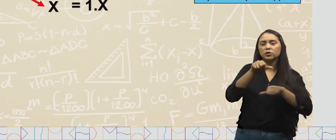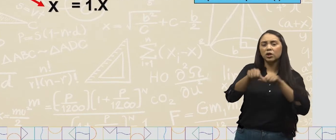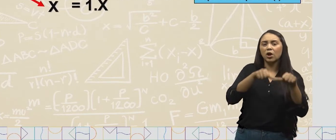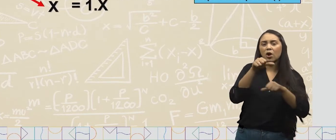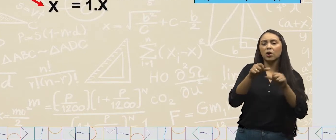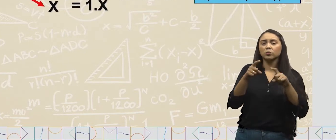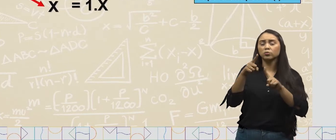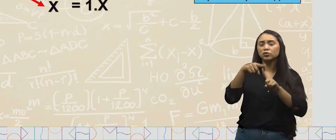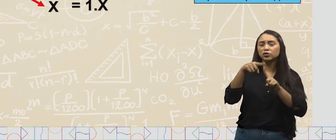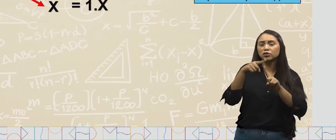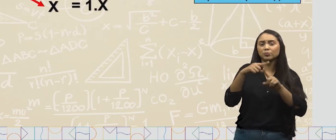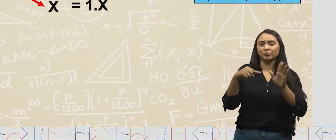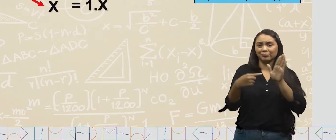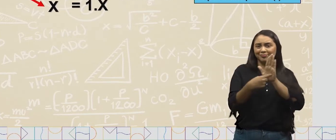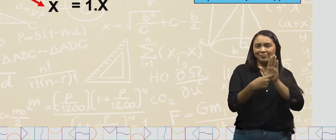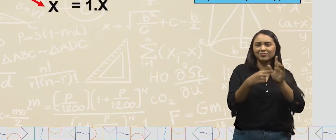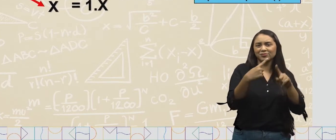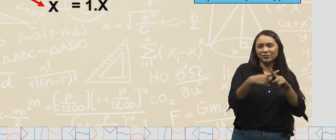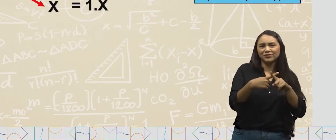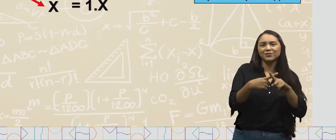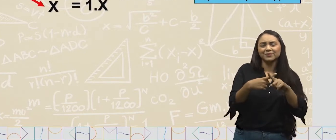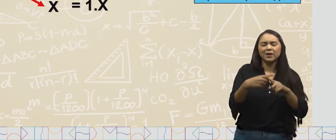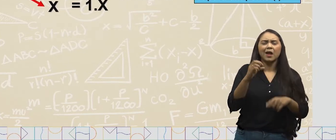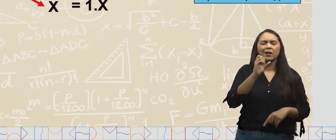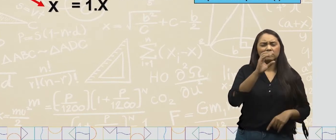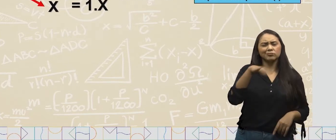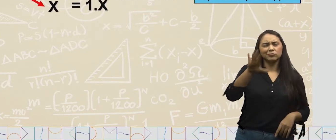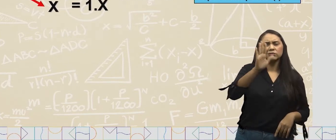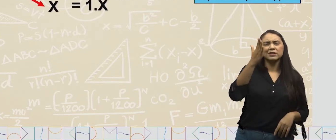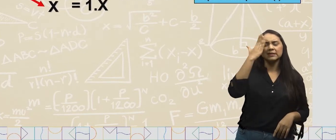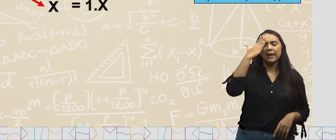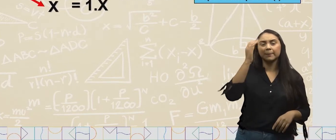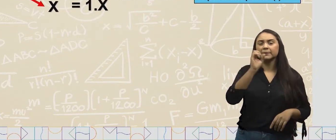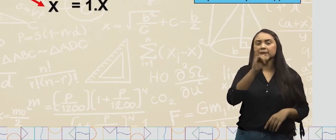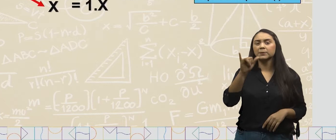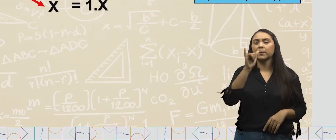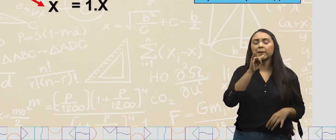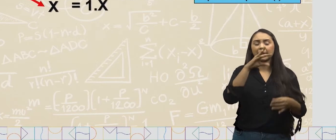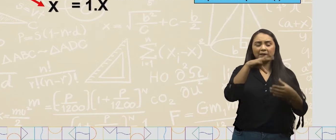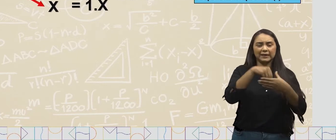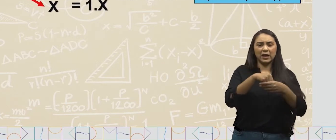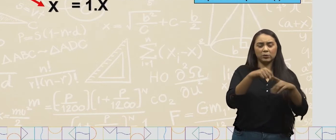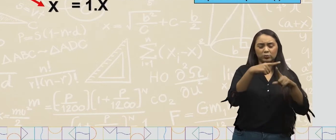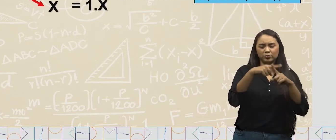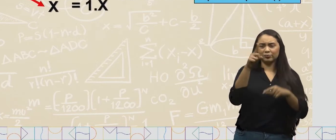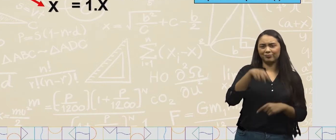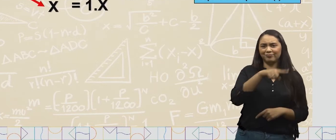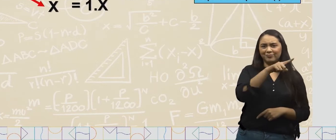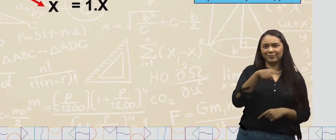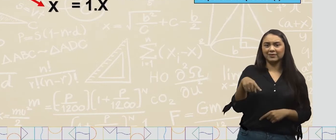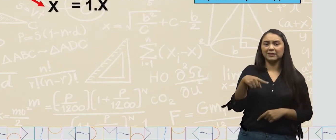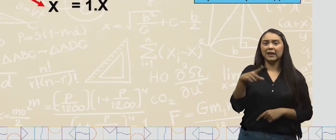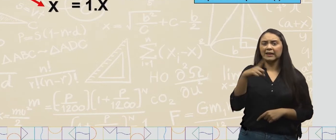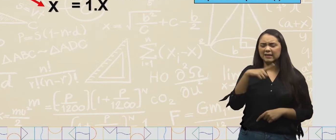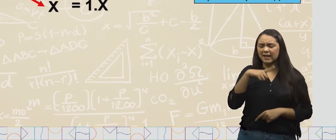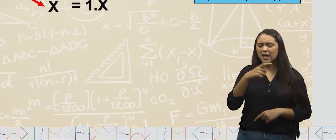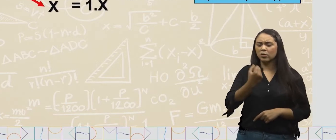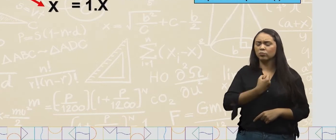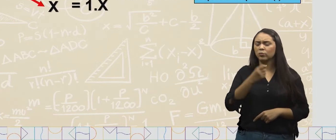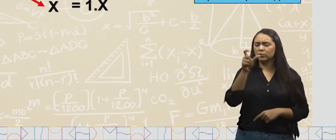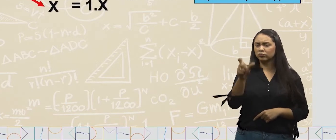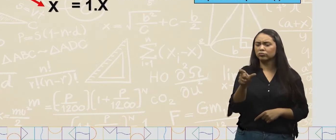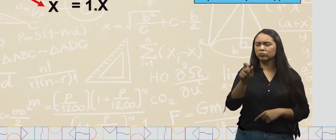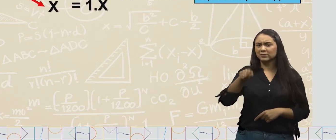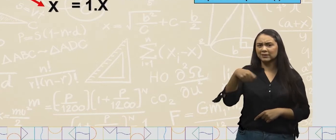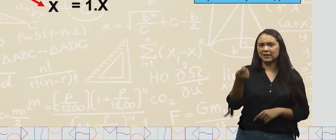você já sabe, se na equação tiver uma variável, principalmente a que envolve o x,